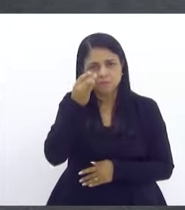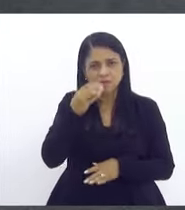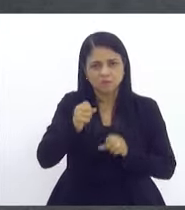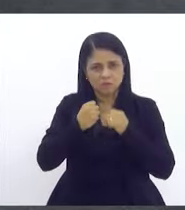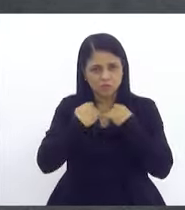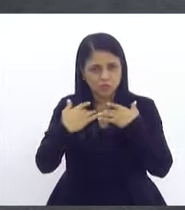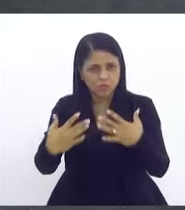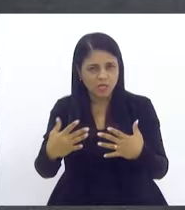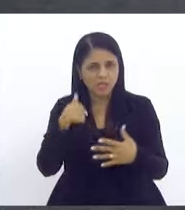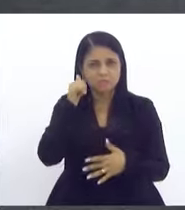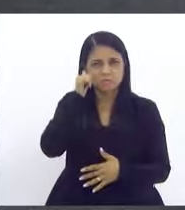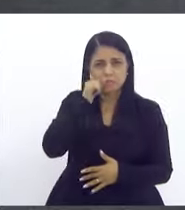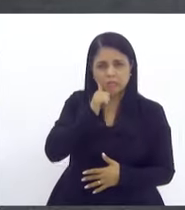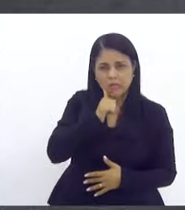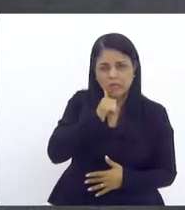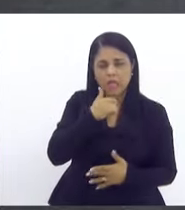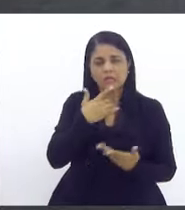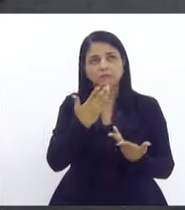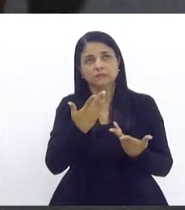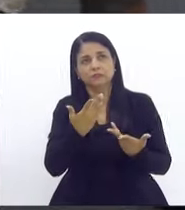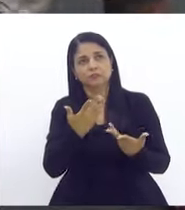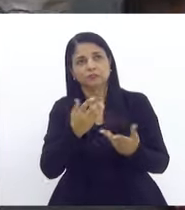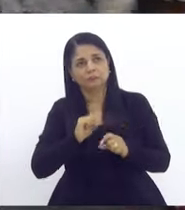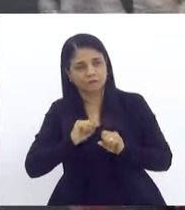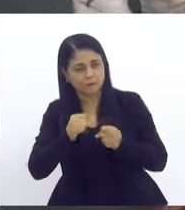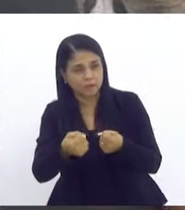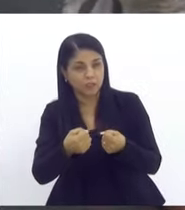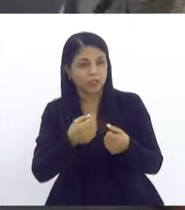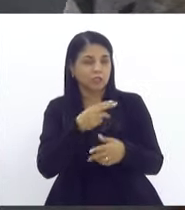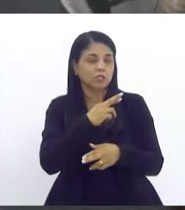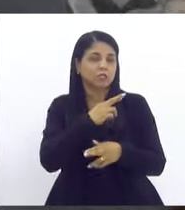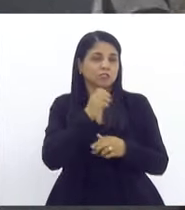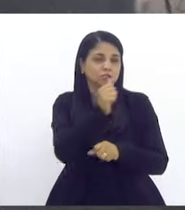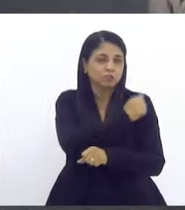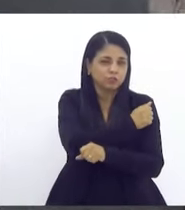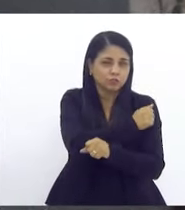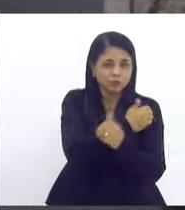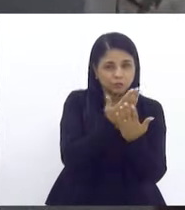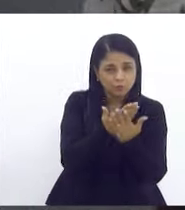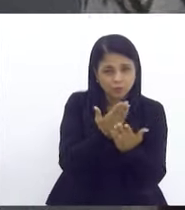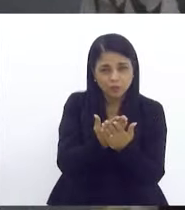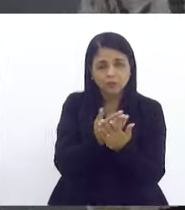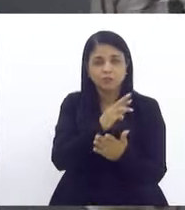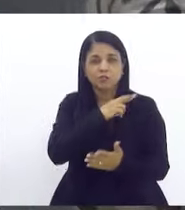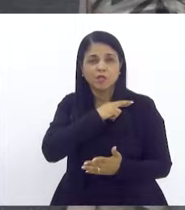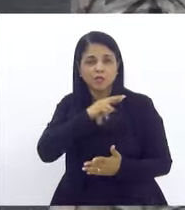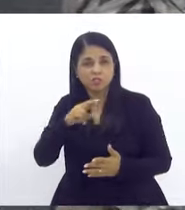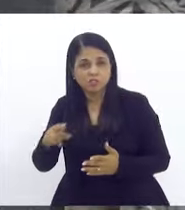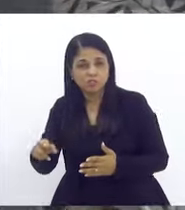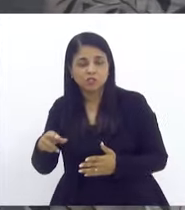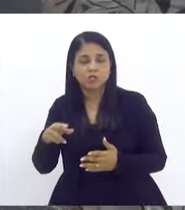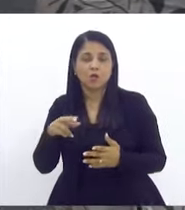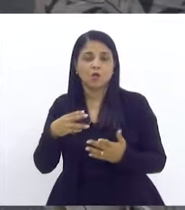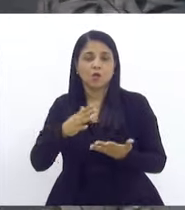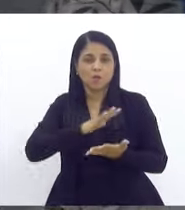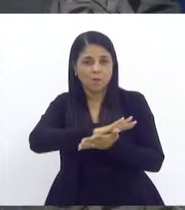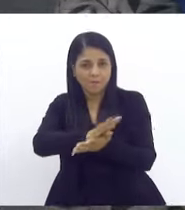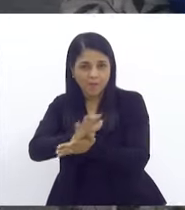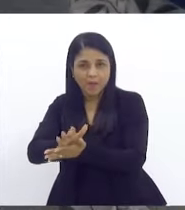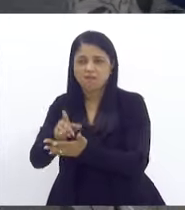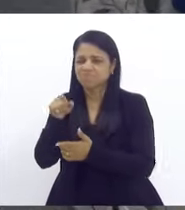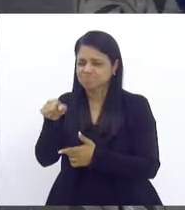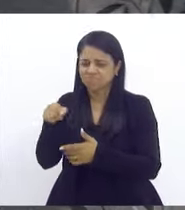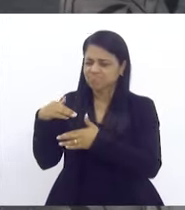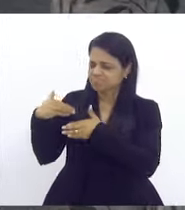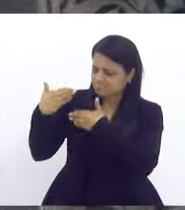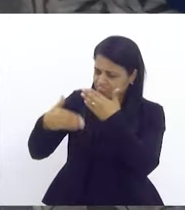para mulheres, estudantes, religiões discriminadas. E Vossa Excelência tem essa trajetória, vai contar com